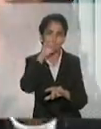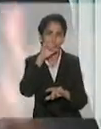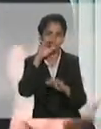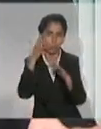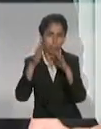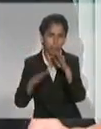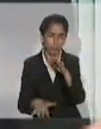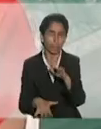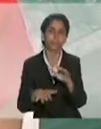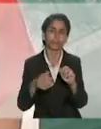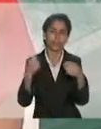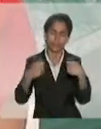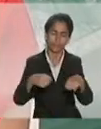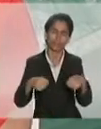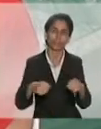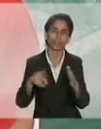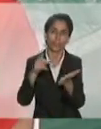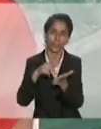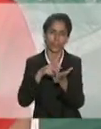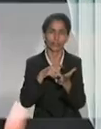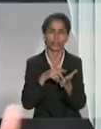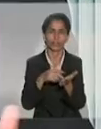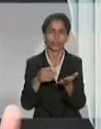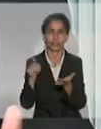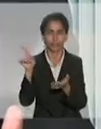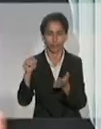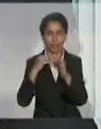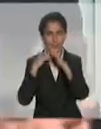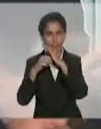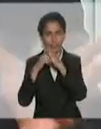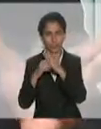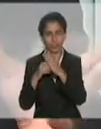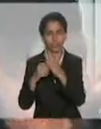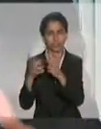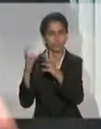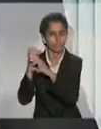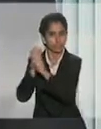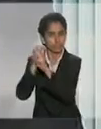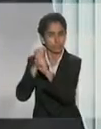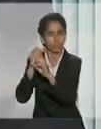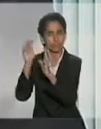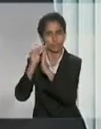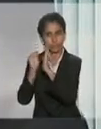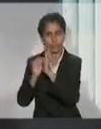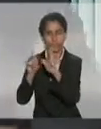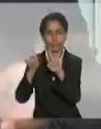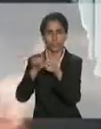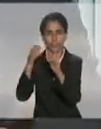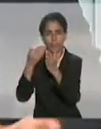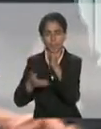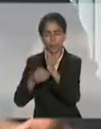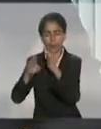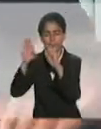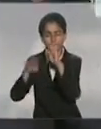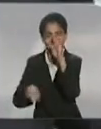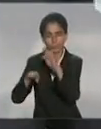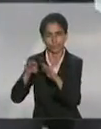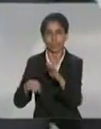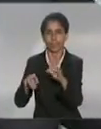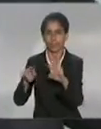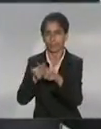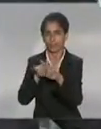o balanço das empresas? Lógico. O balanço das empresas, a redução do número de vendas, a concorrência desleal